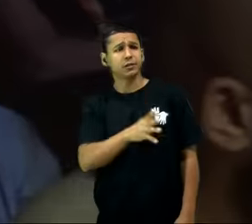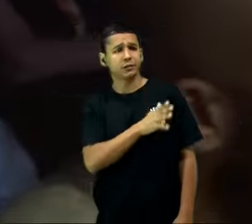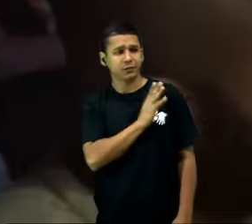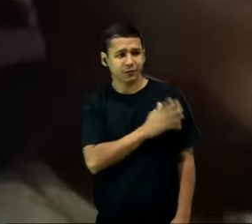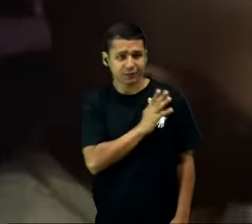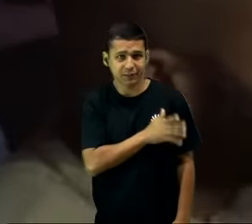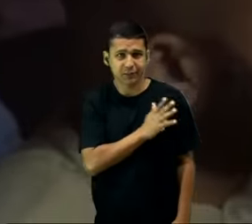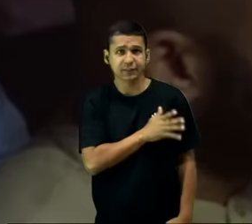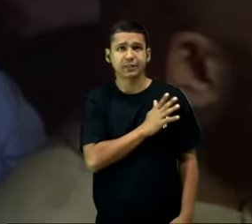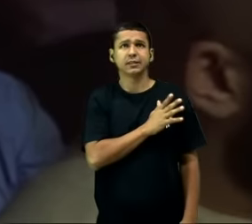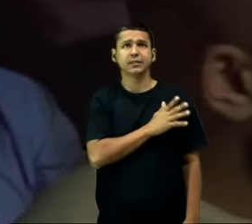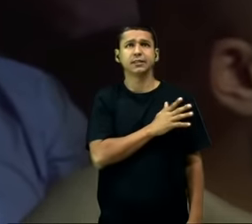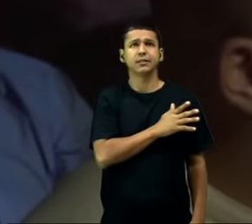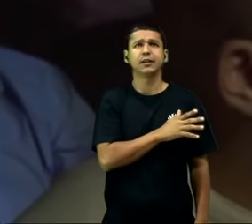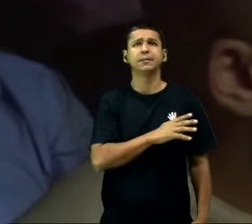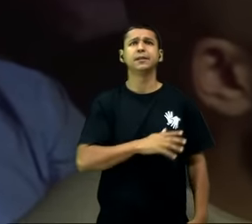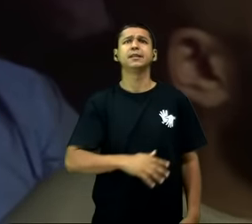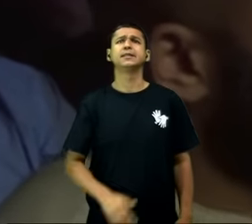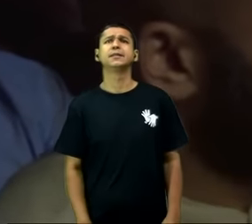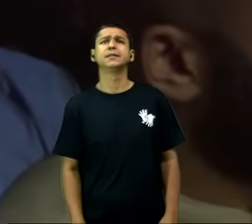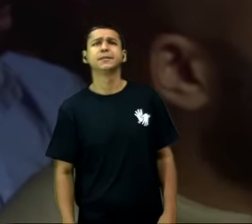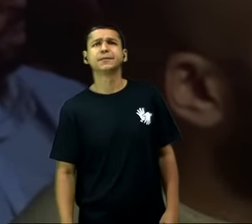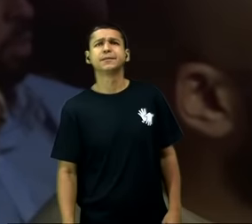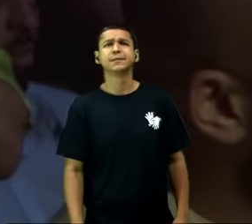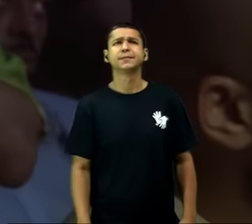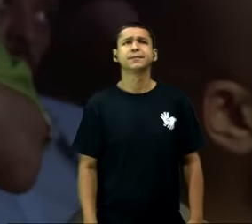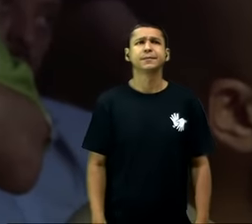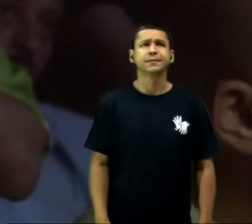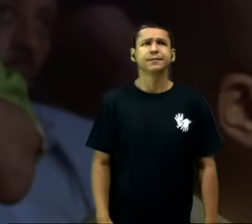Meu coração é meu.